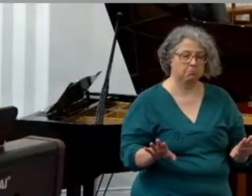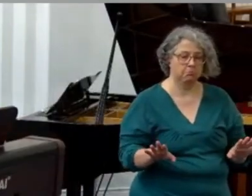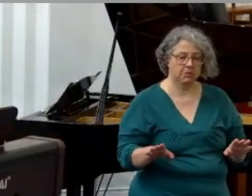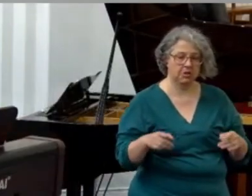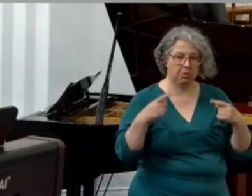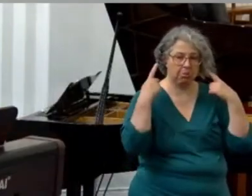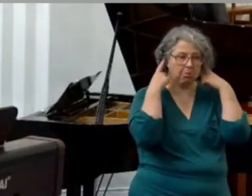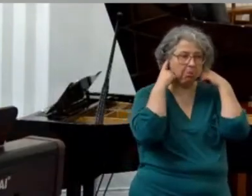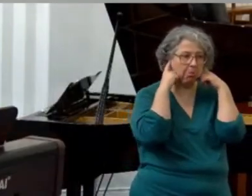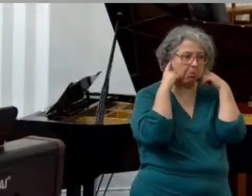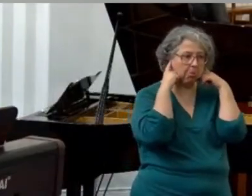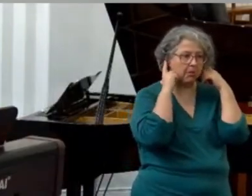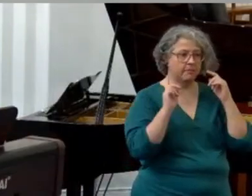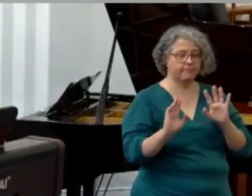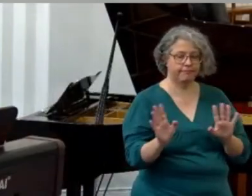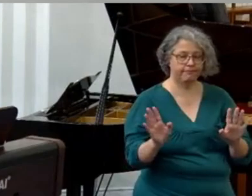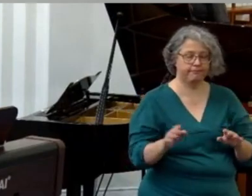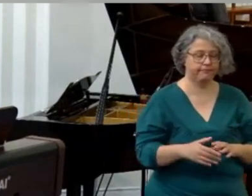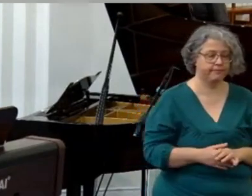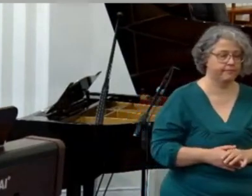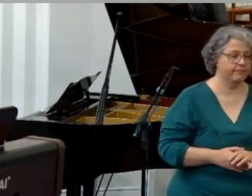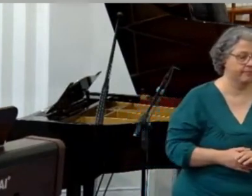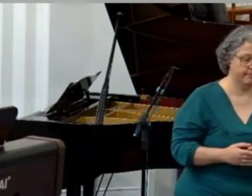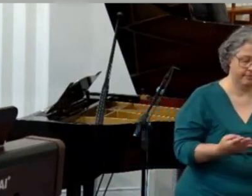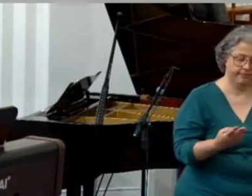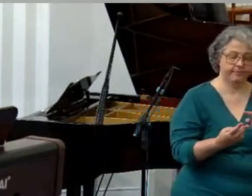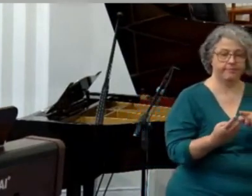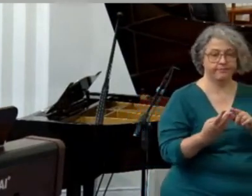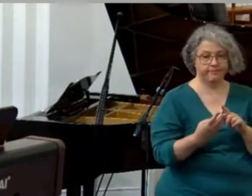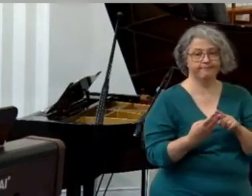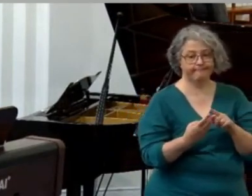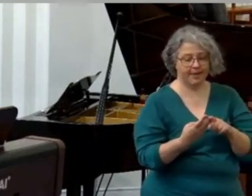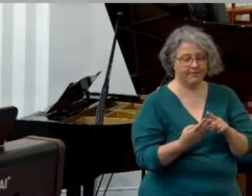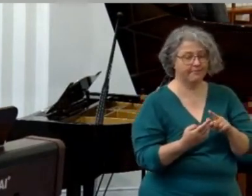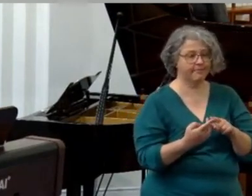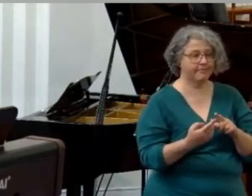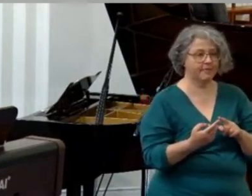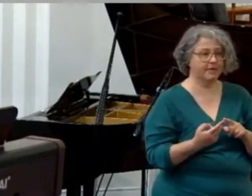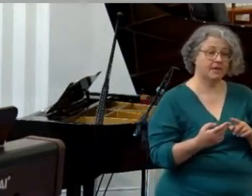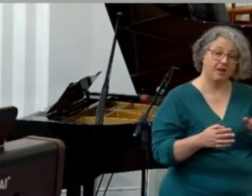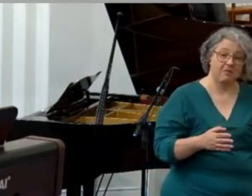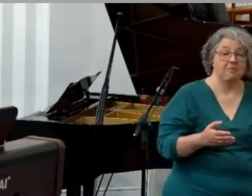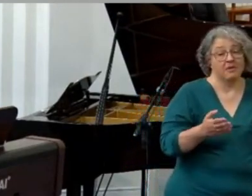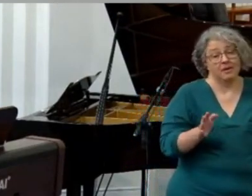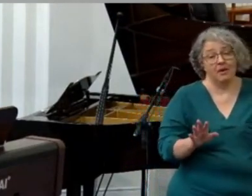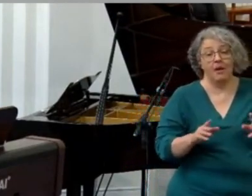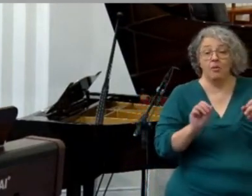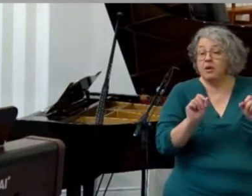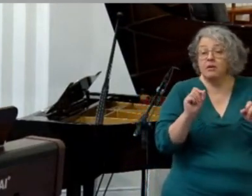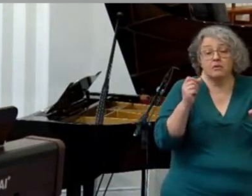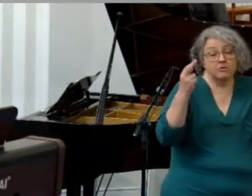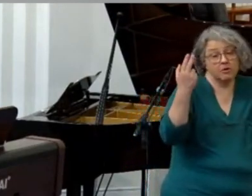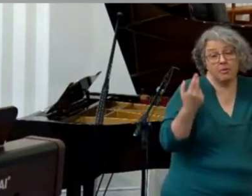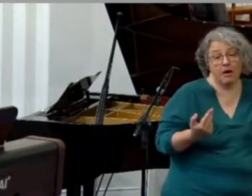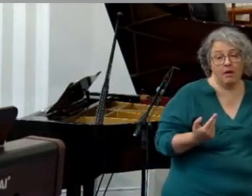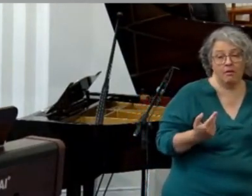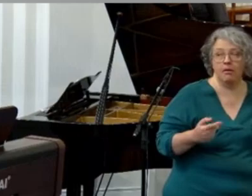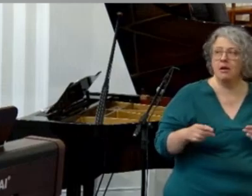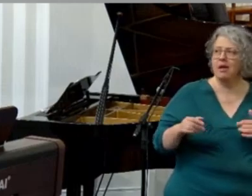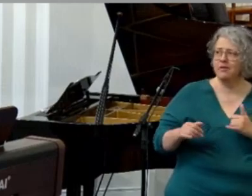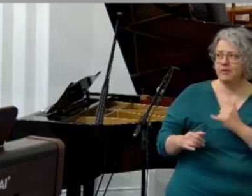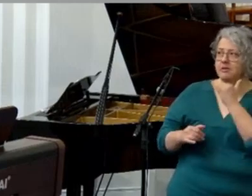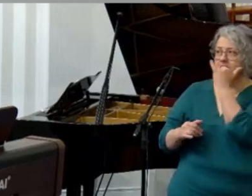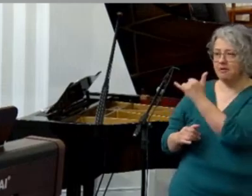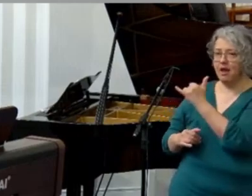Tudo bem. Assim é que a vida se processa. Alguns ouvirão,